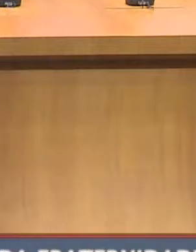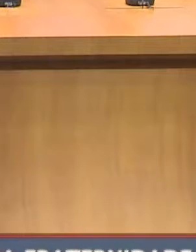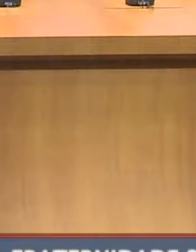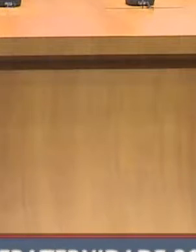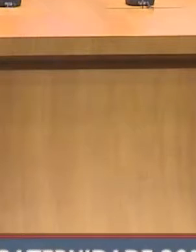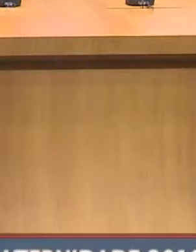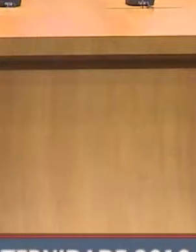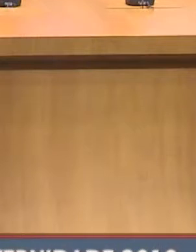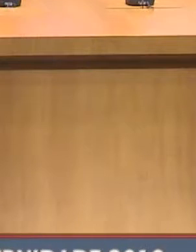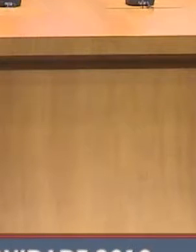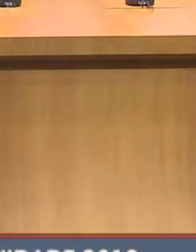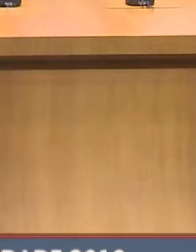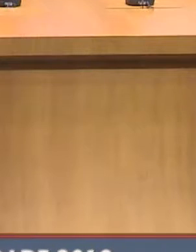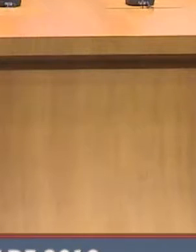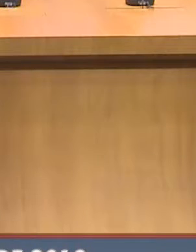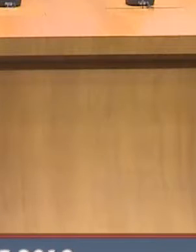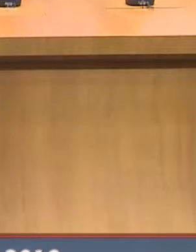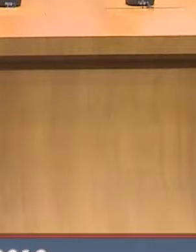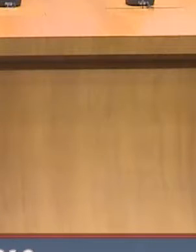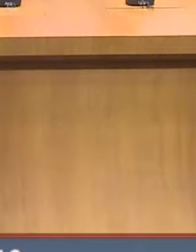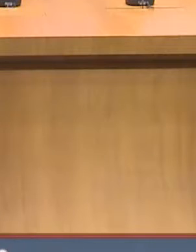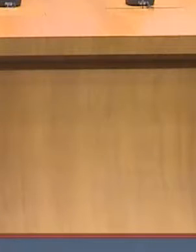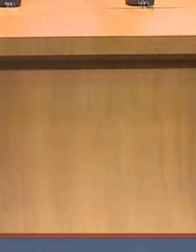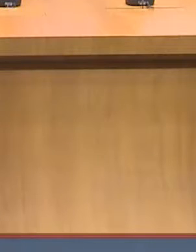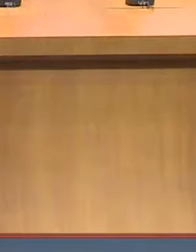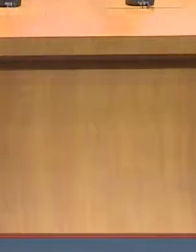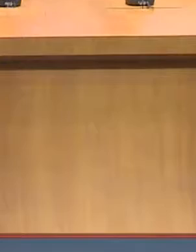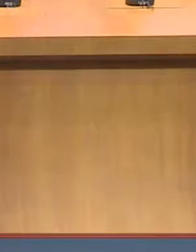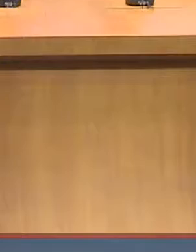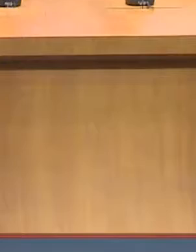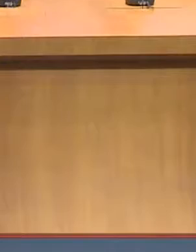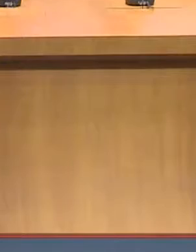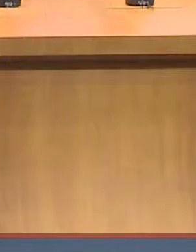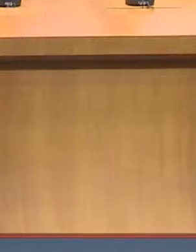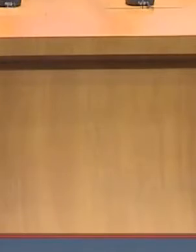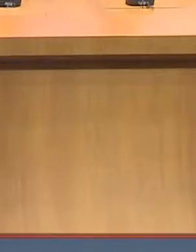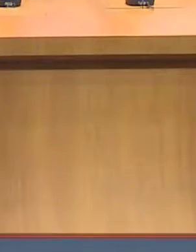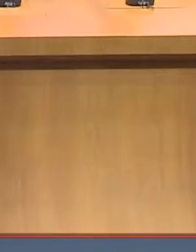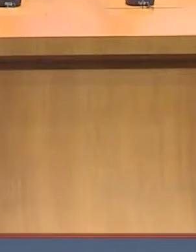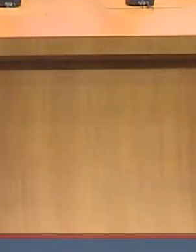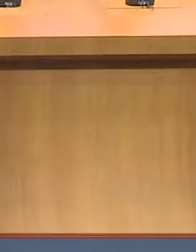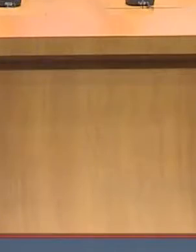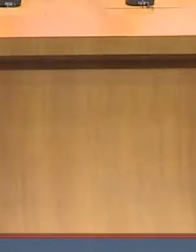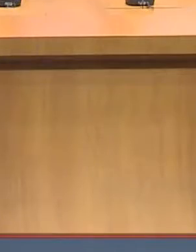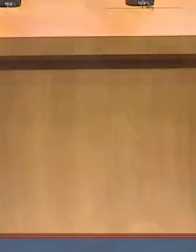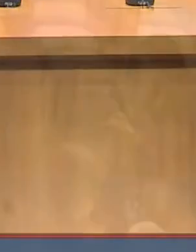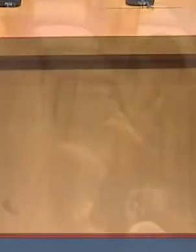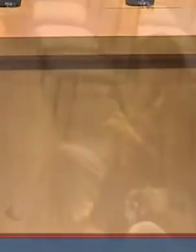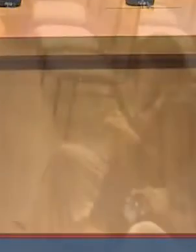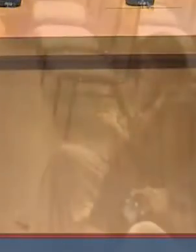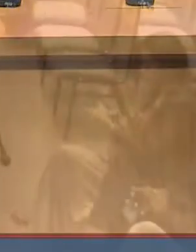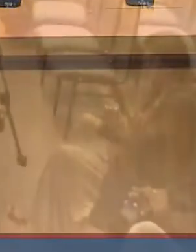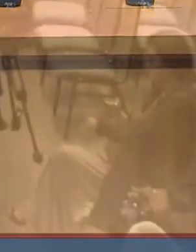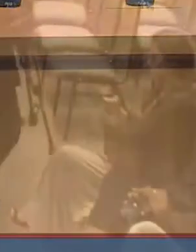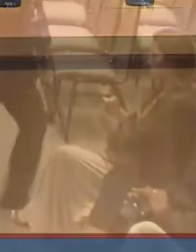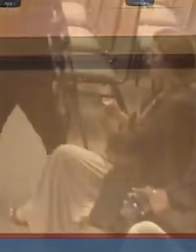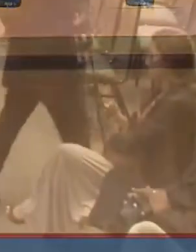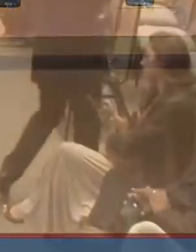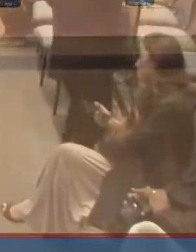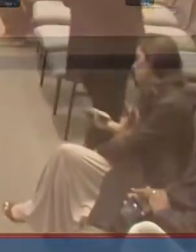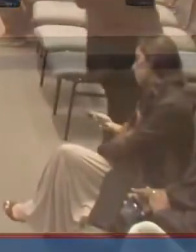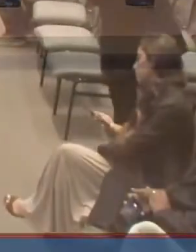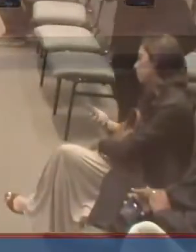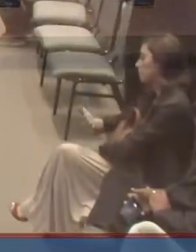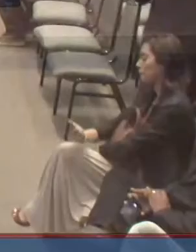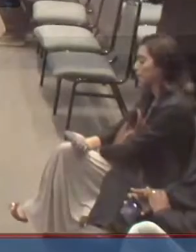Foi no deserto que Jesus nos ensinou a superar toda ganância e